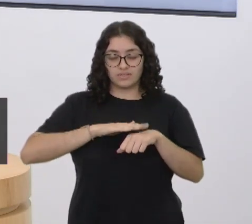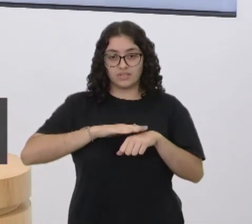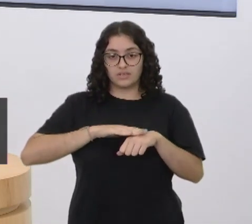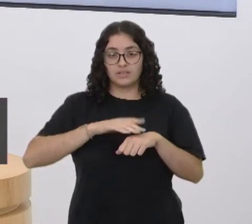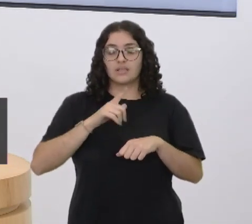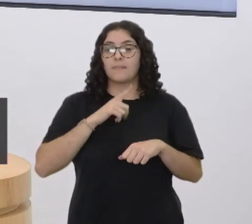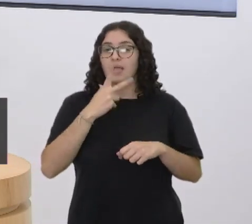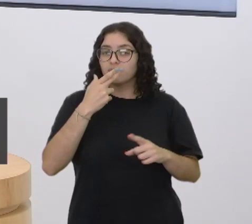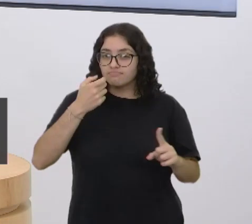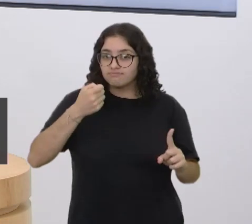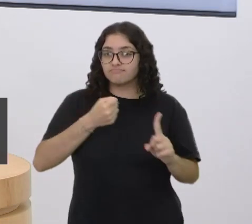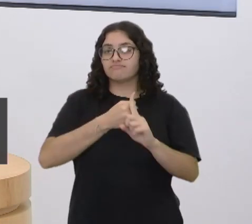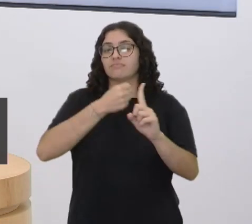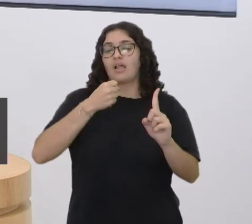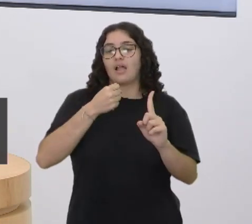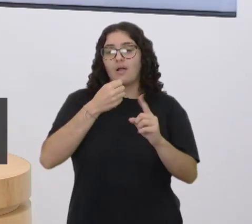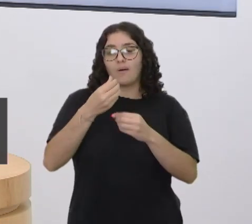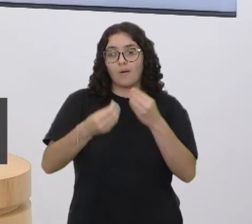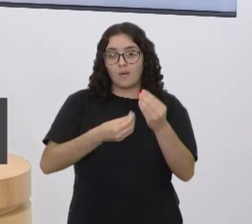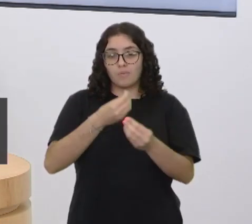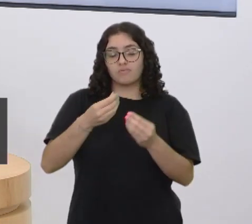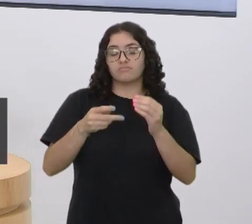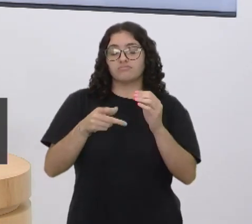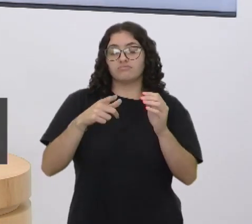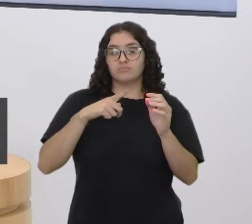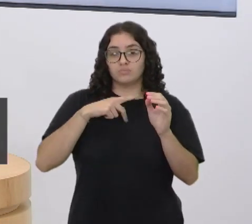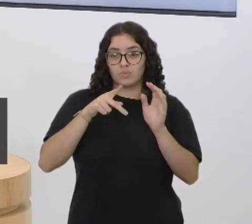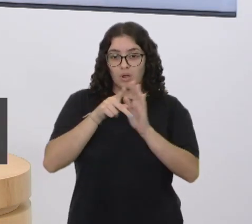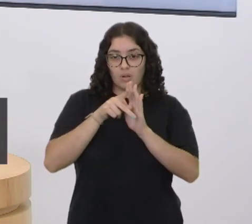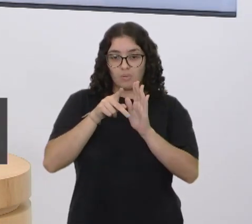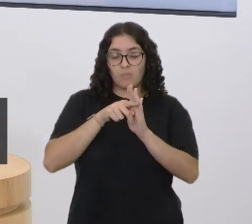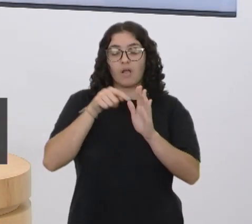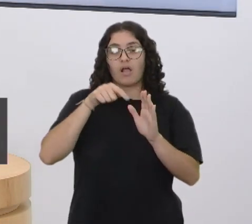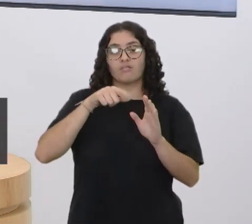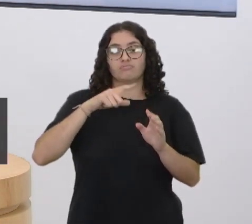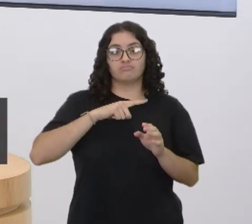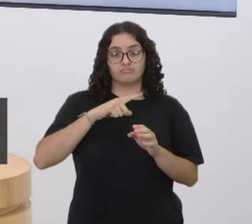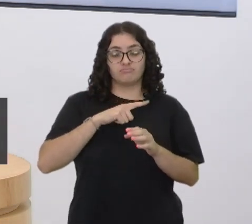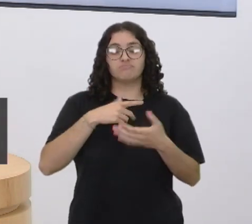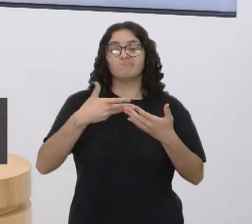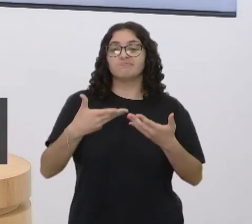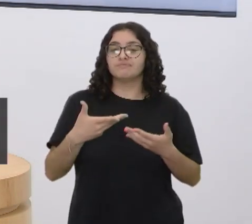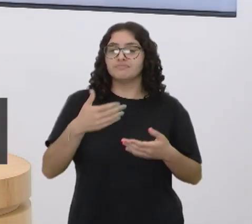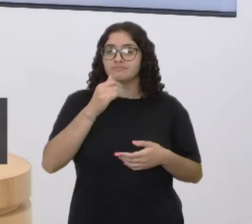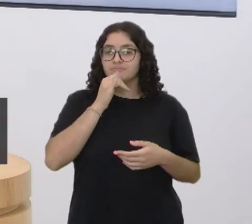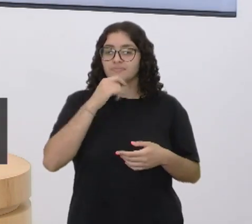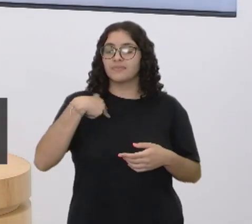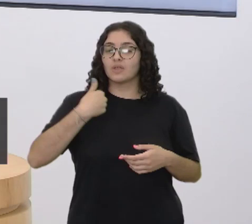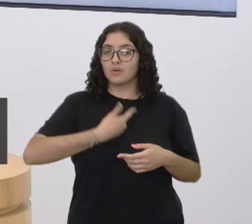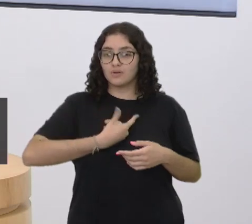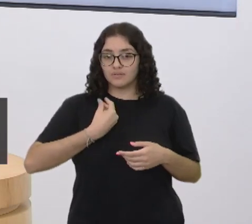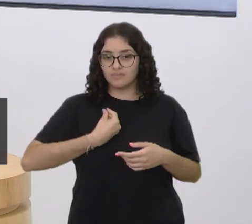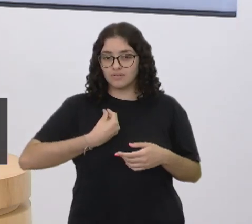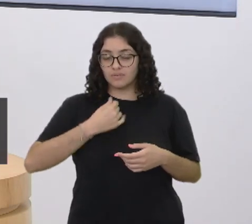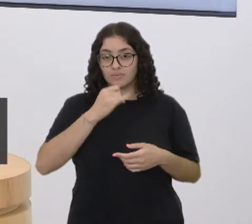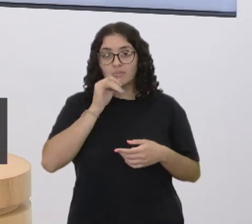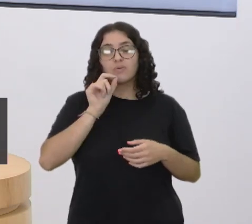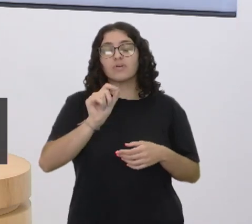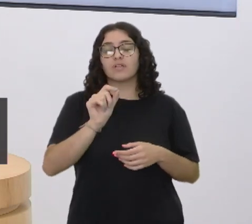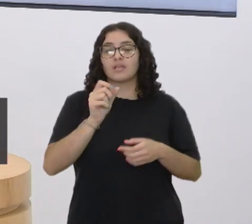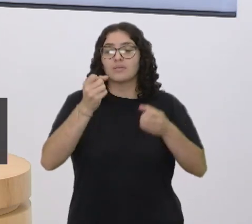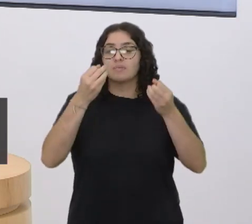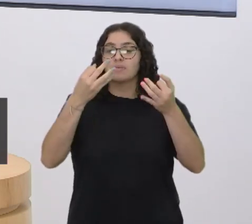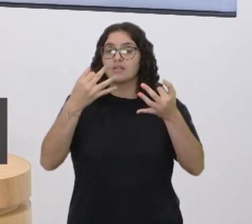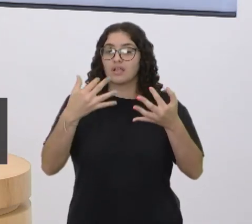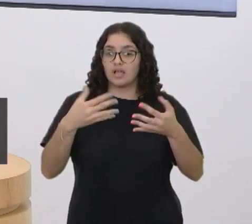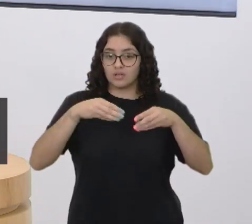têm impactos em como esses ecossistemas funcionam. Então, a gente está nessa questão de falar justamente sobre a